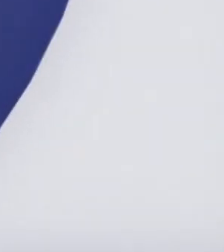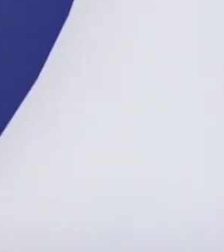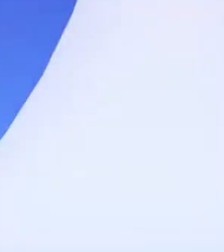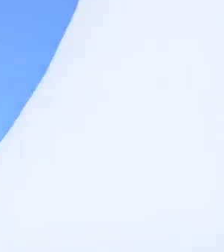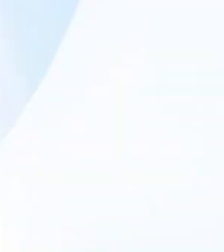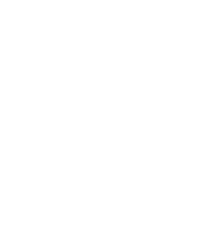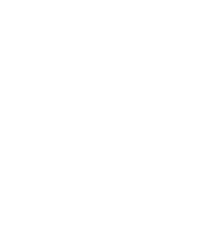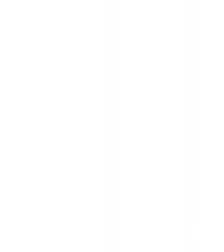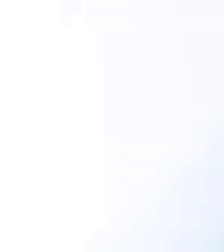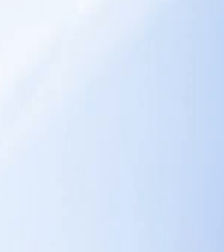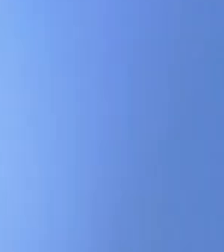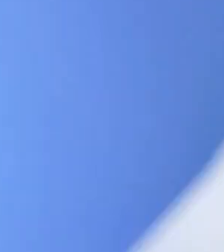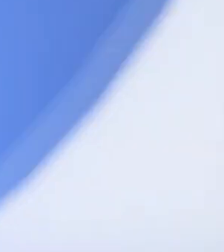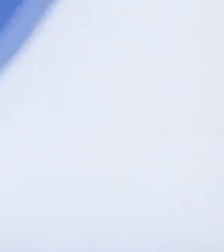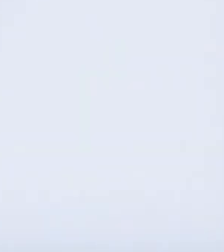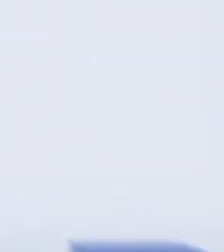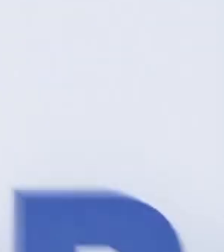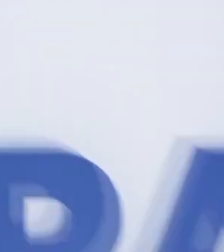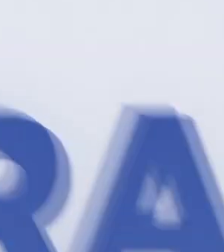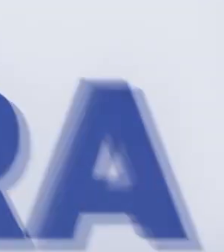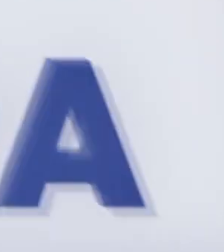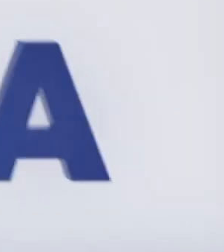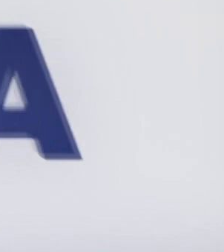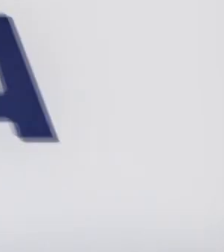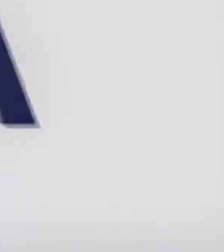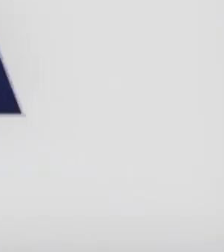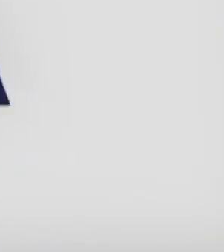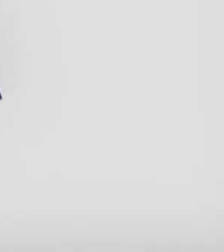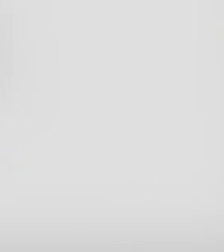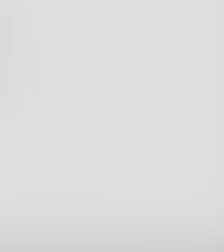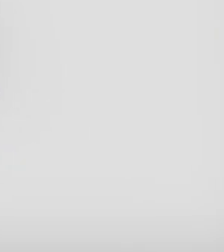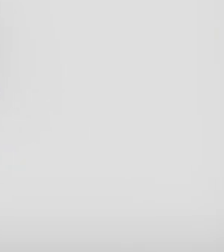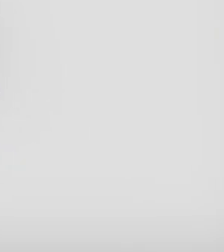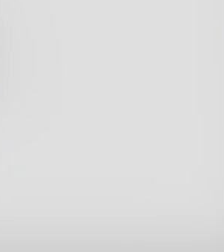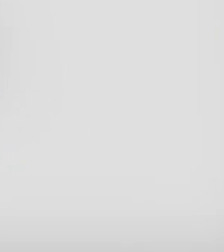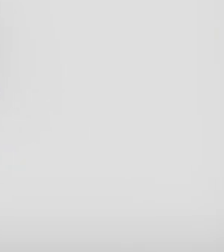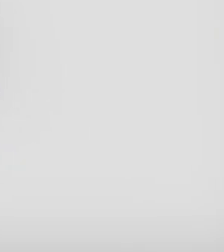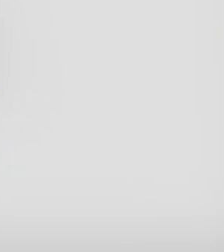TV Câmara Campinas.